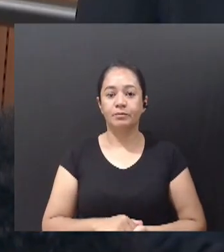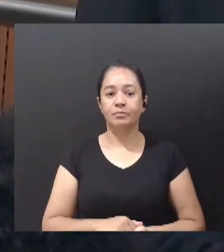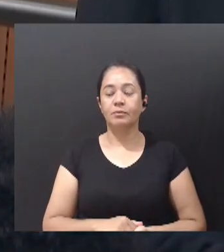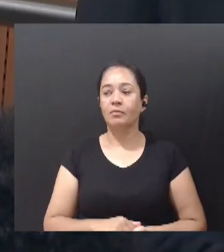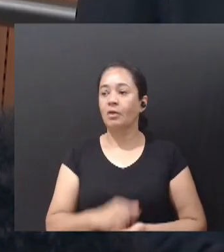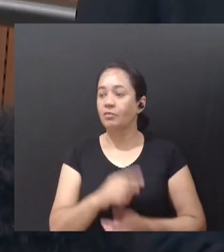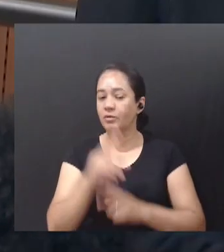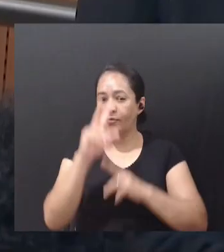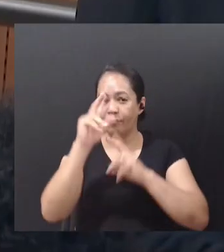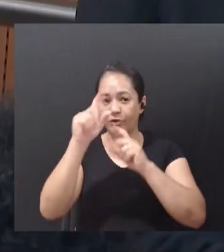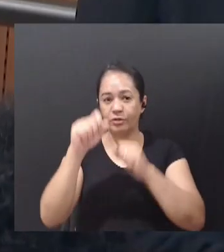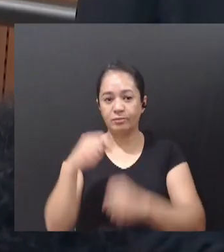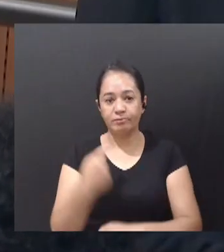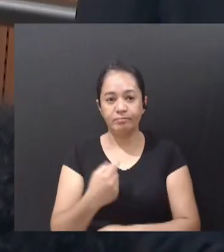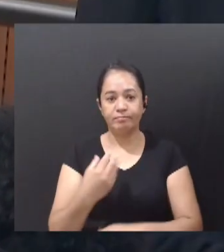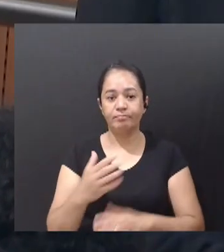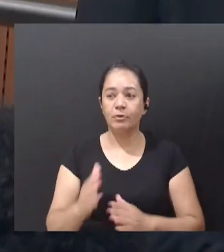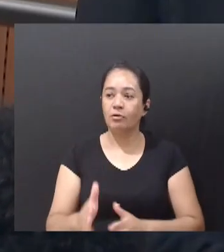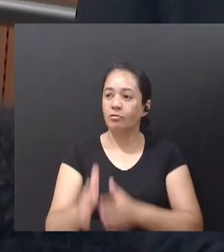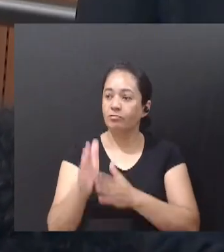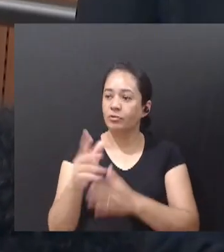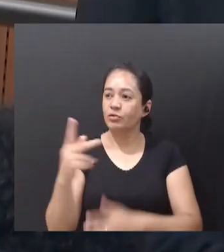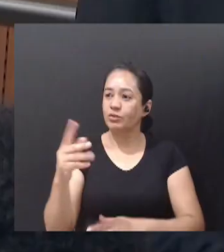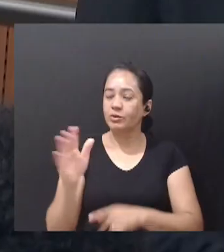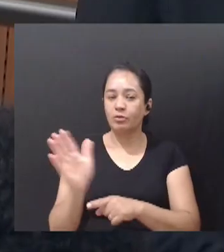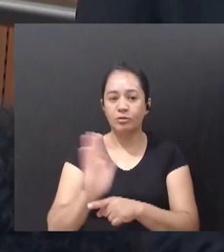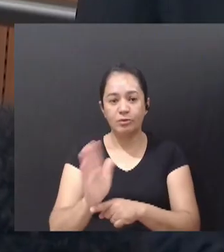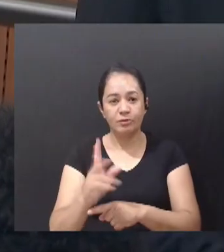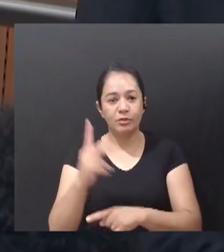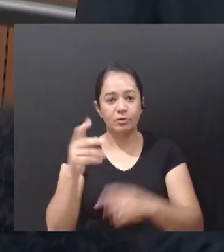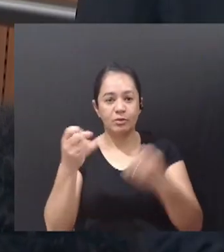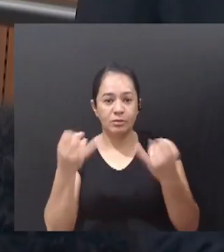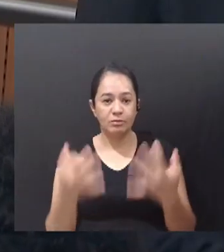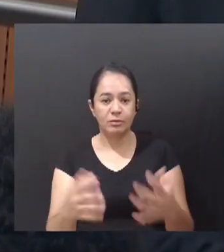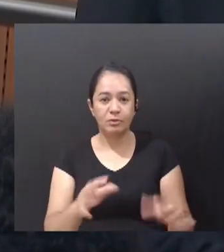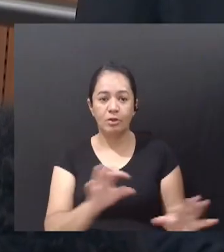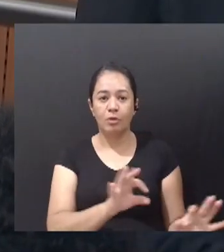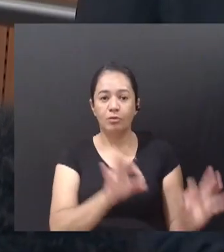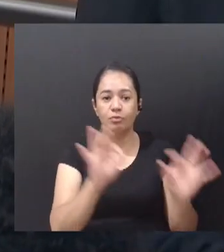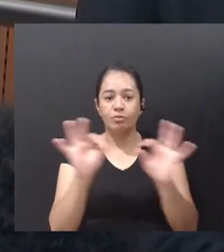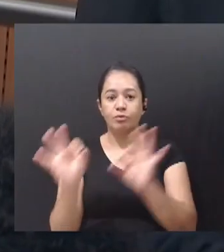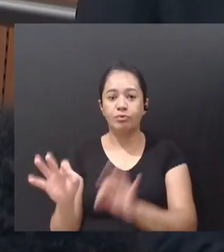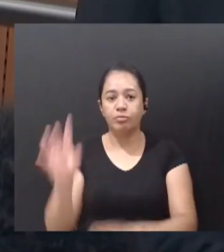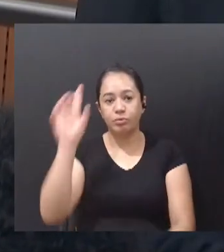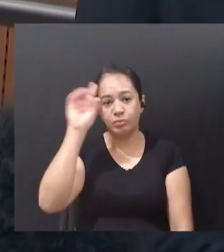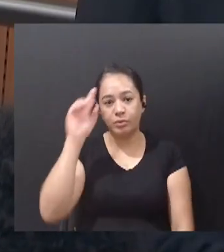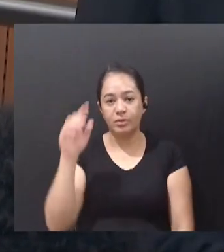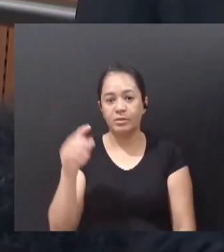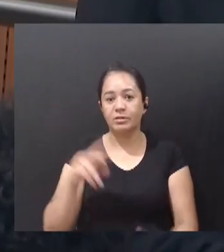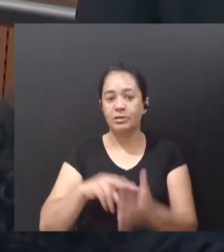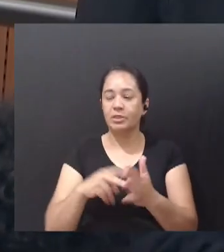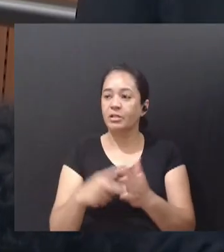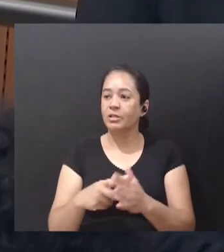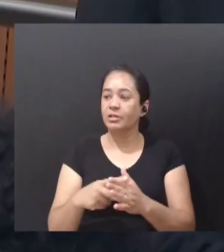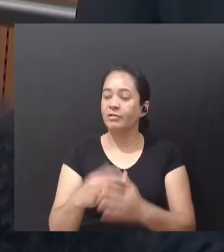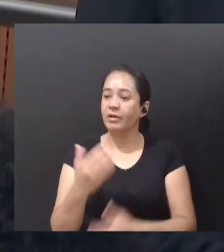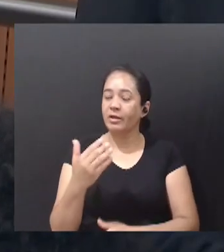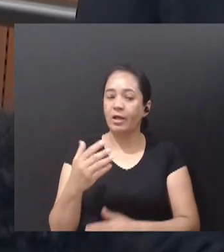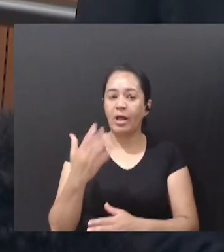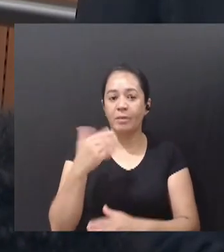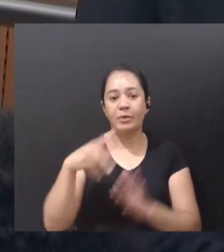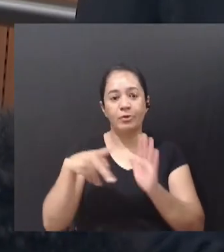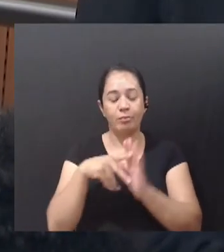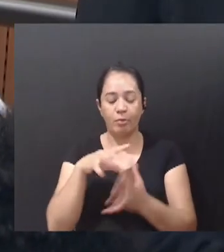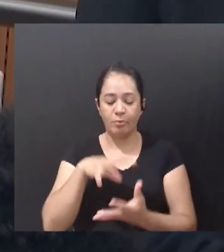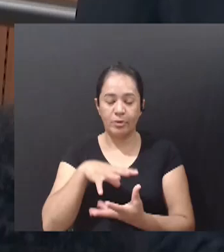caminhada, os seus vídeos, suas falas, que a gente assiste diariamente, são alimento para a alma, de verdade, para a nossa alma, para a nossa luta, para a nossa fé.